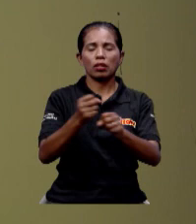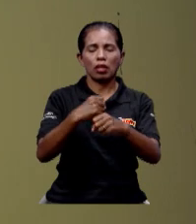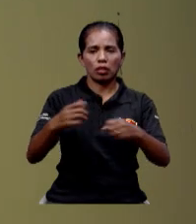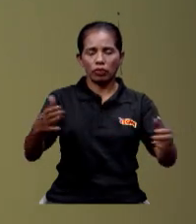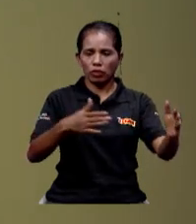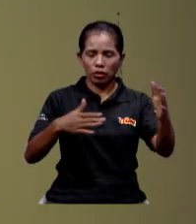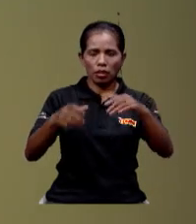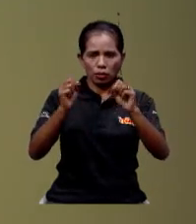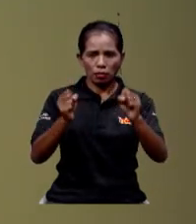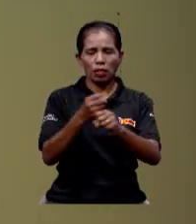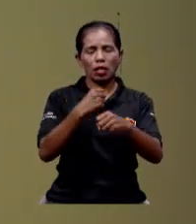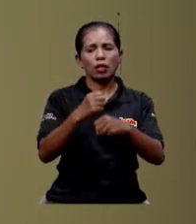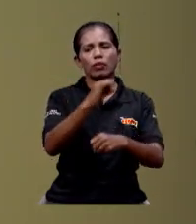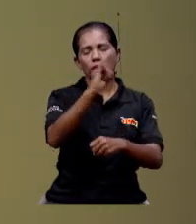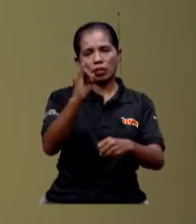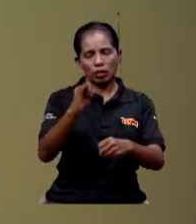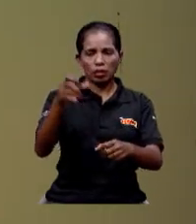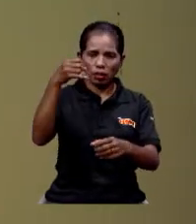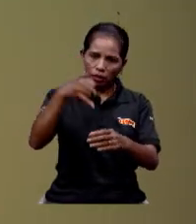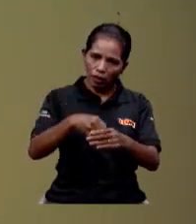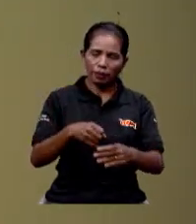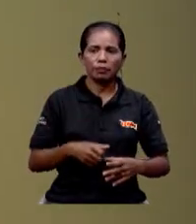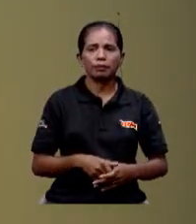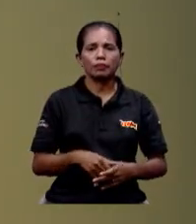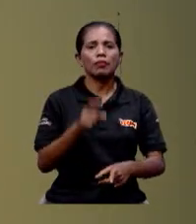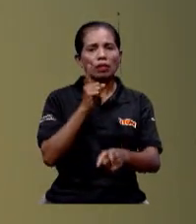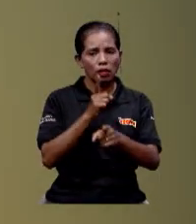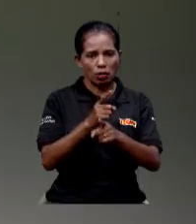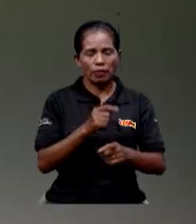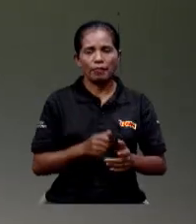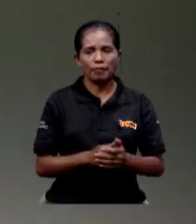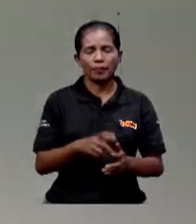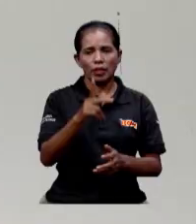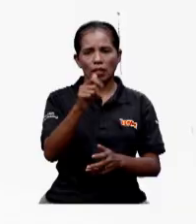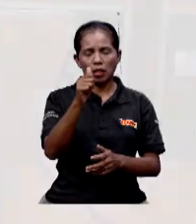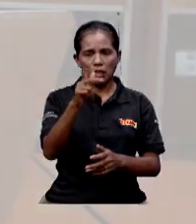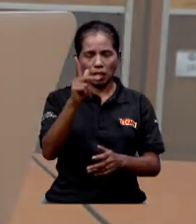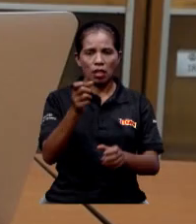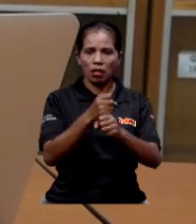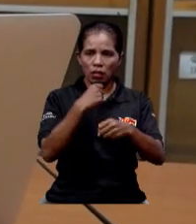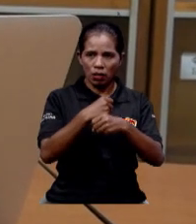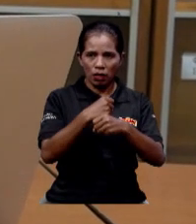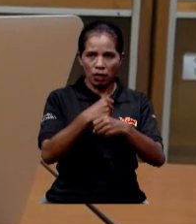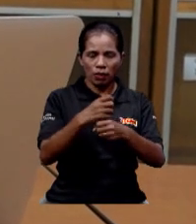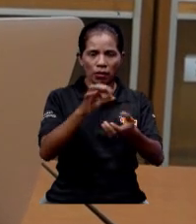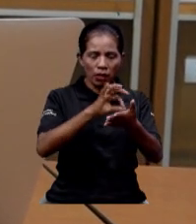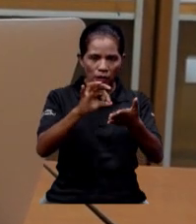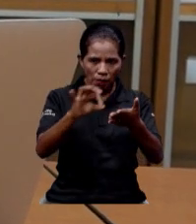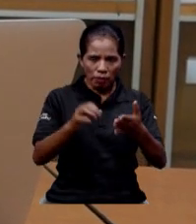informação, Horibela investiga Clean Leutan. Losso, né? CAC Halo. Resistão